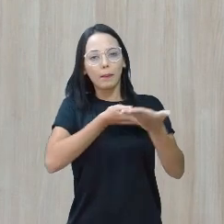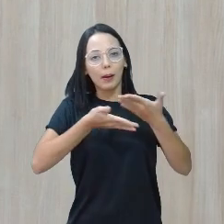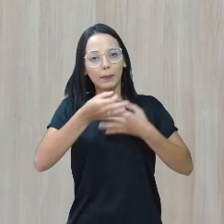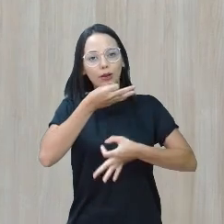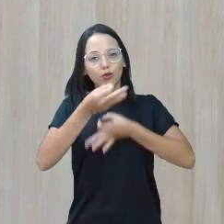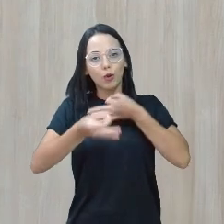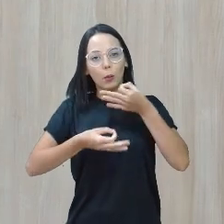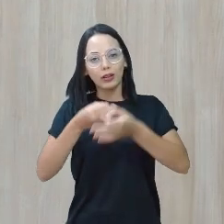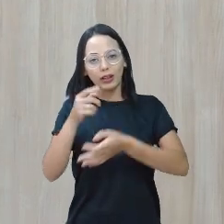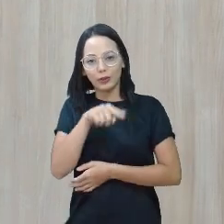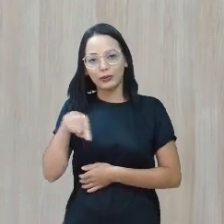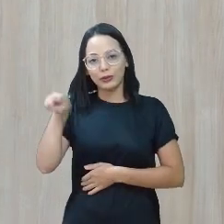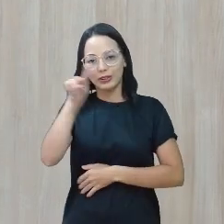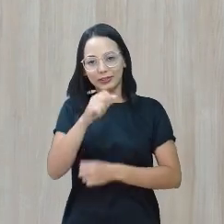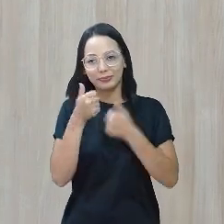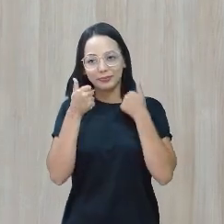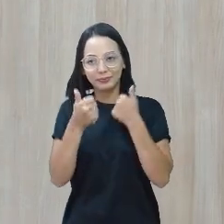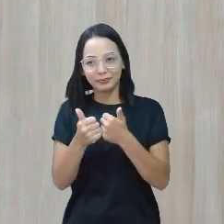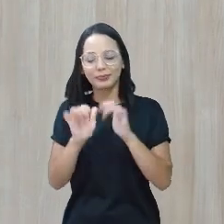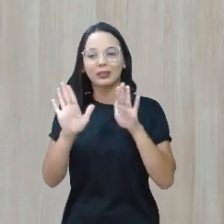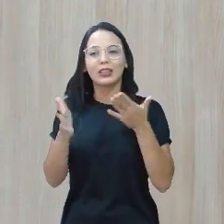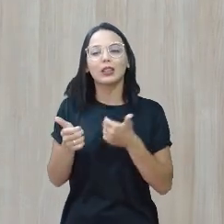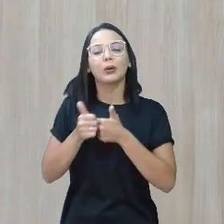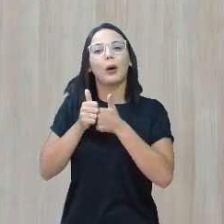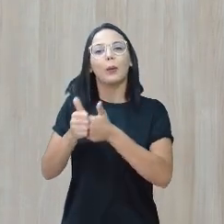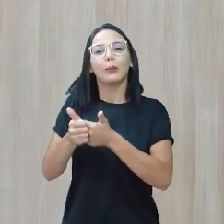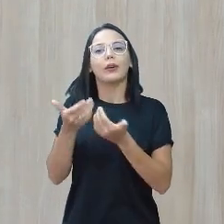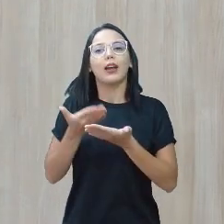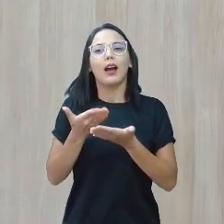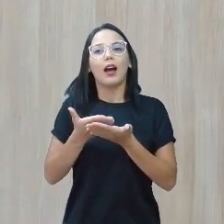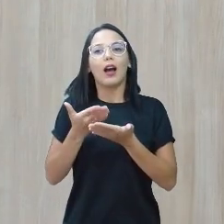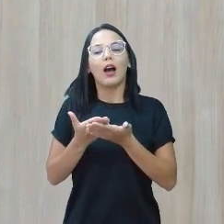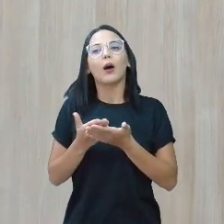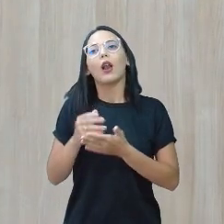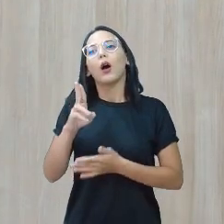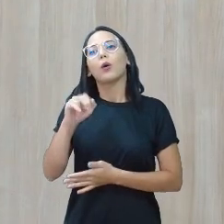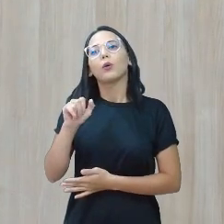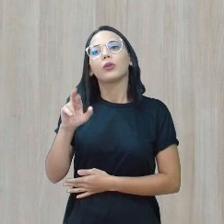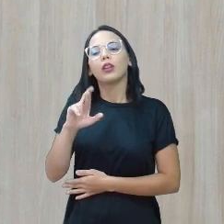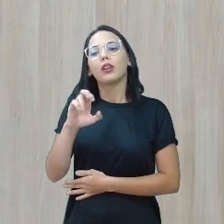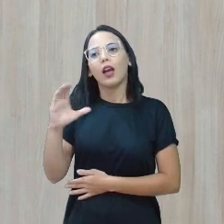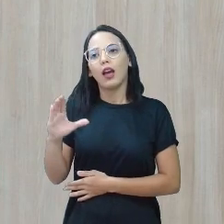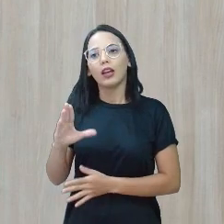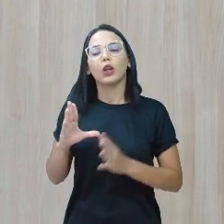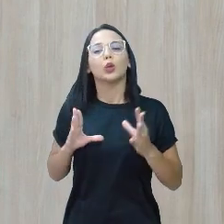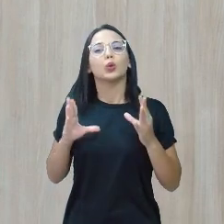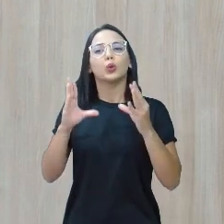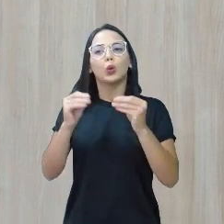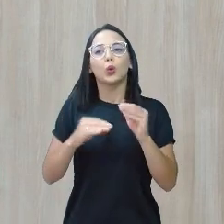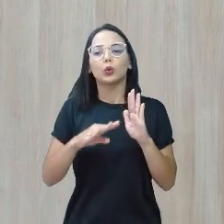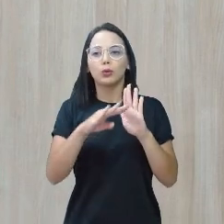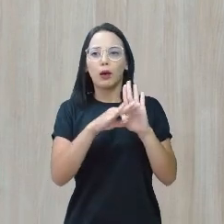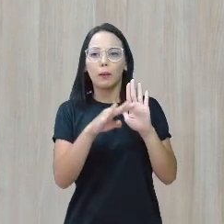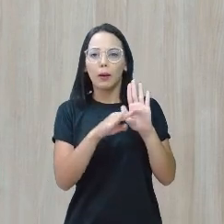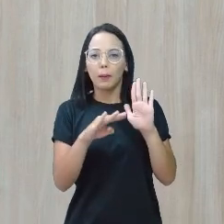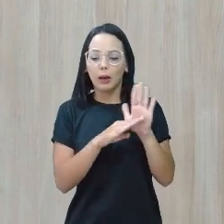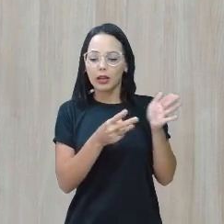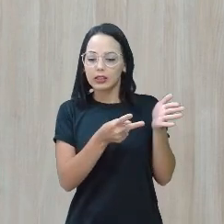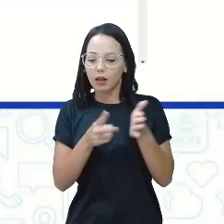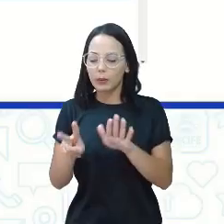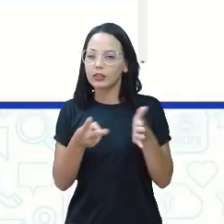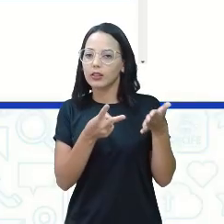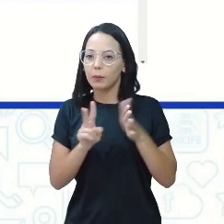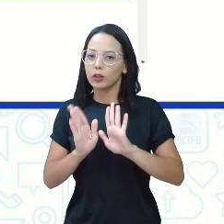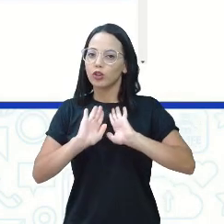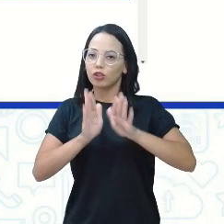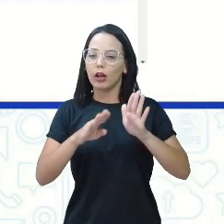de vocês, tá certo? Para vocês acompanharem as aulas, ó, lá na Unirec vai ter todos os planos das